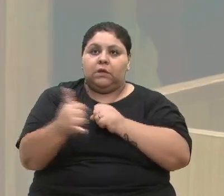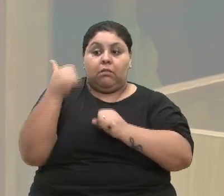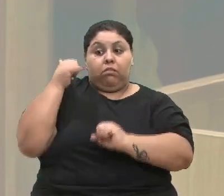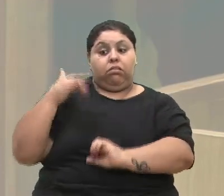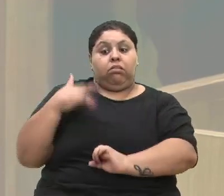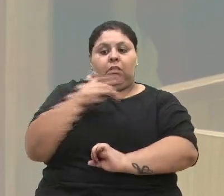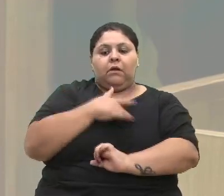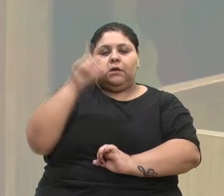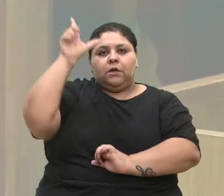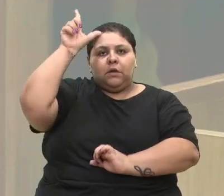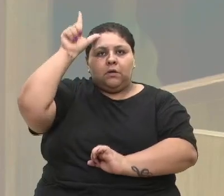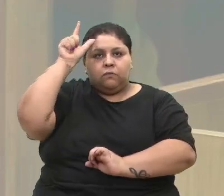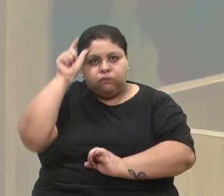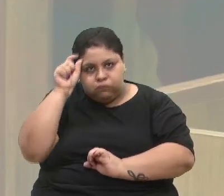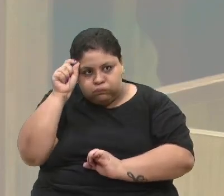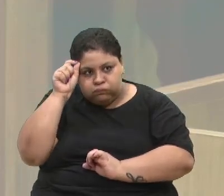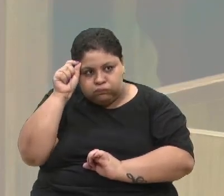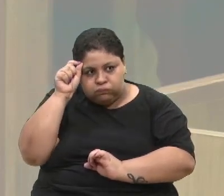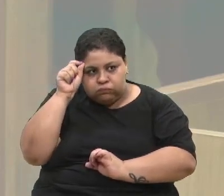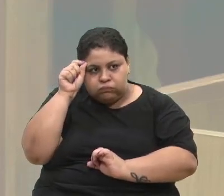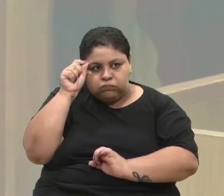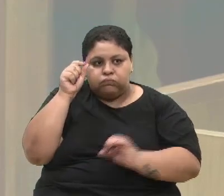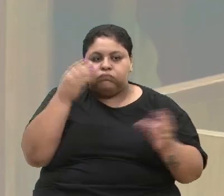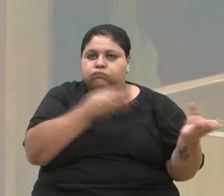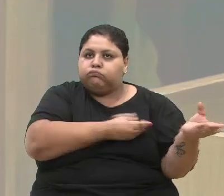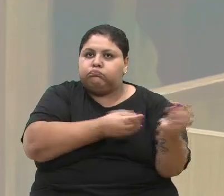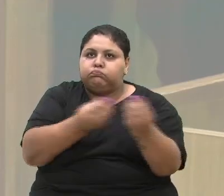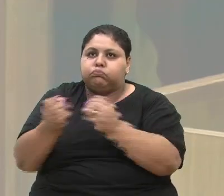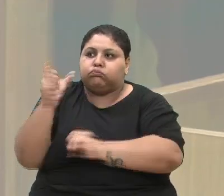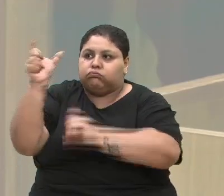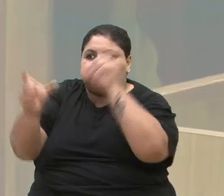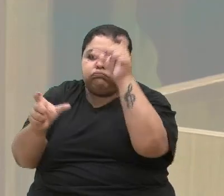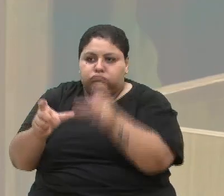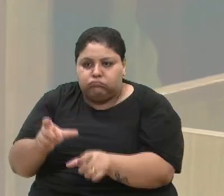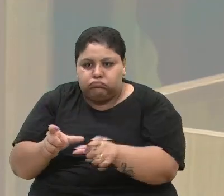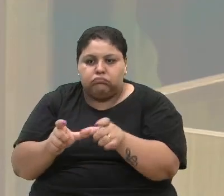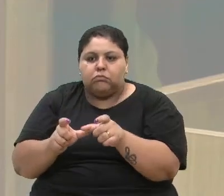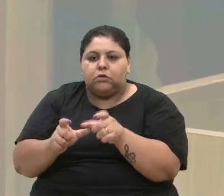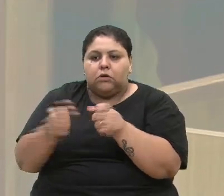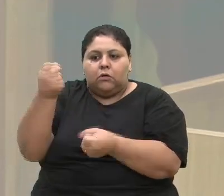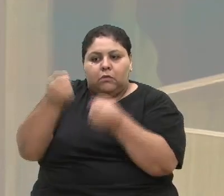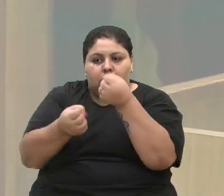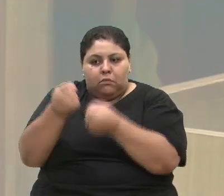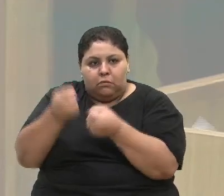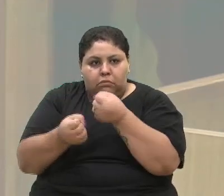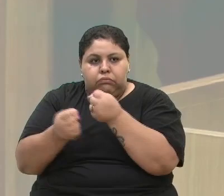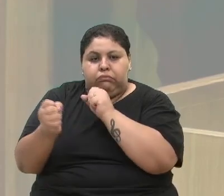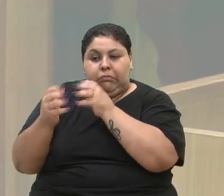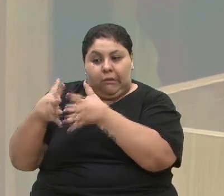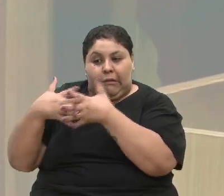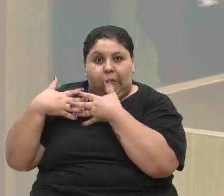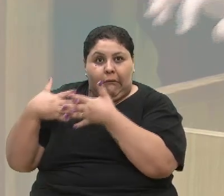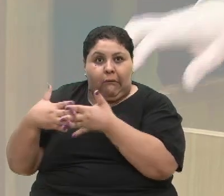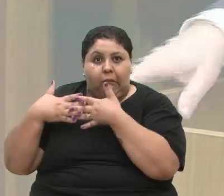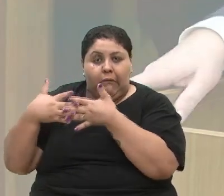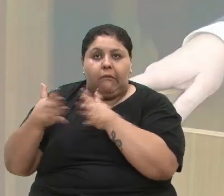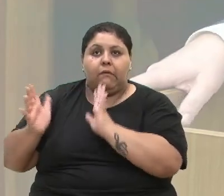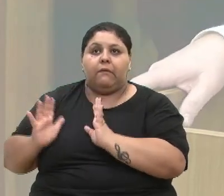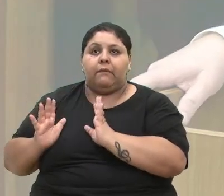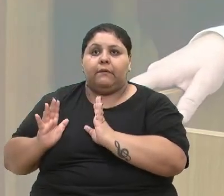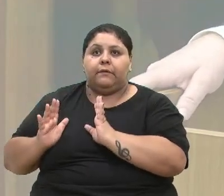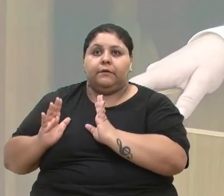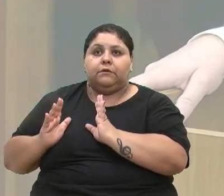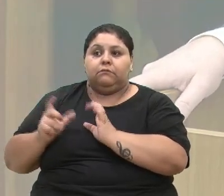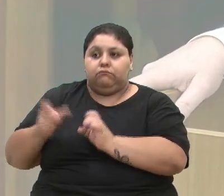vai aliviar muito o fluxo de pessoas, vai aliviar o trânsito, vai aliviar o tumulto, vai aliviar essa questão de